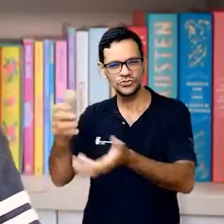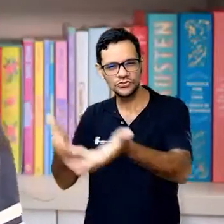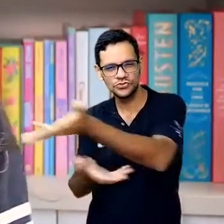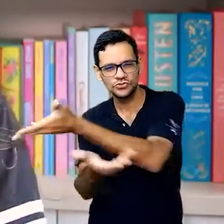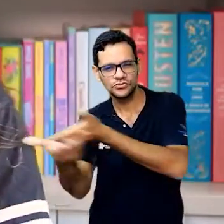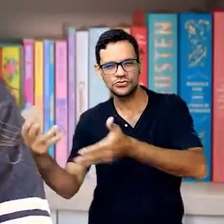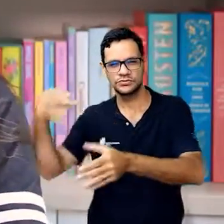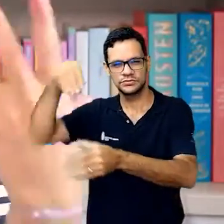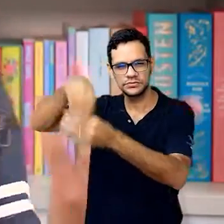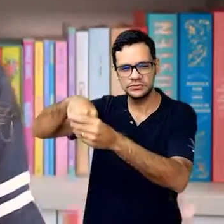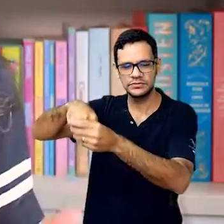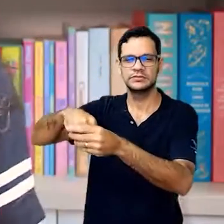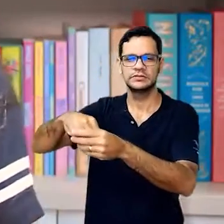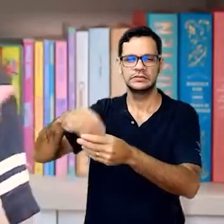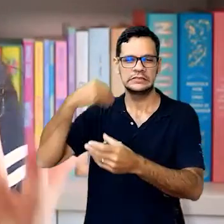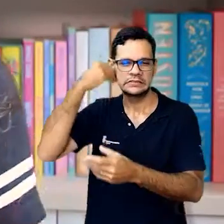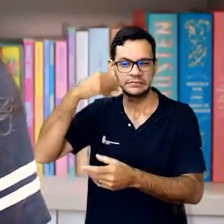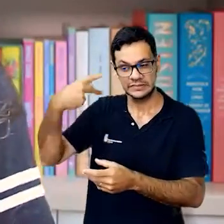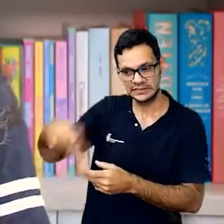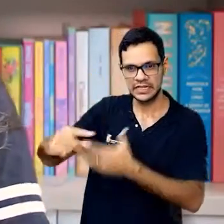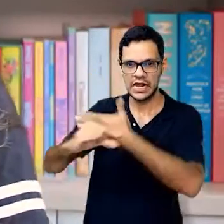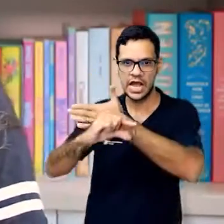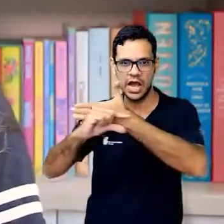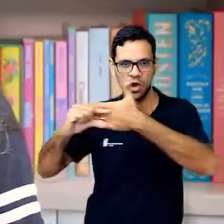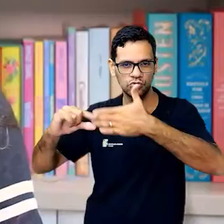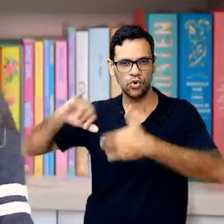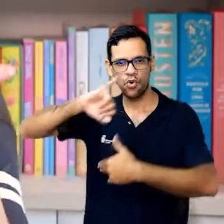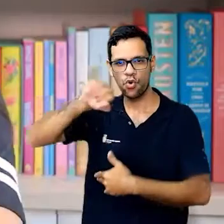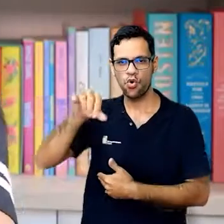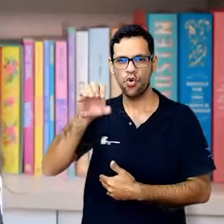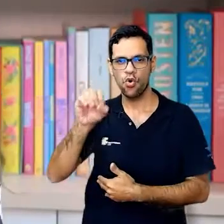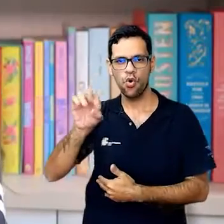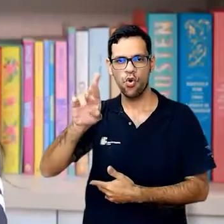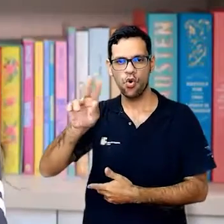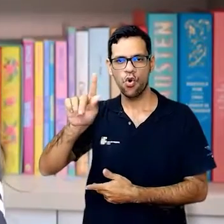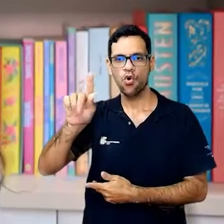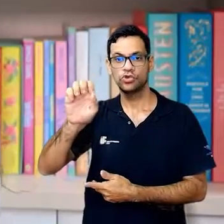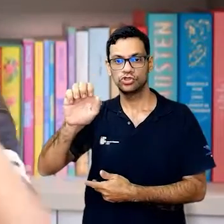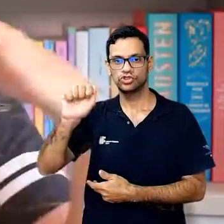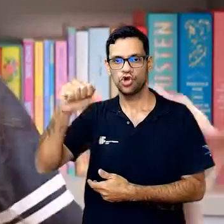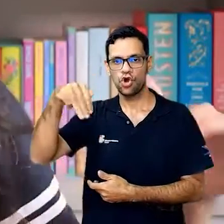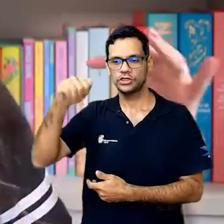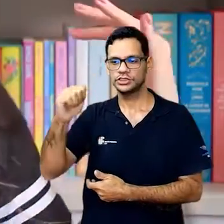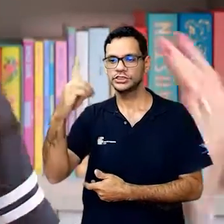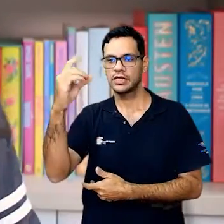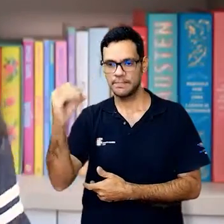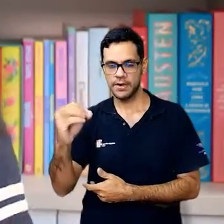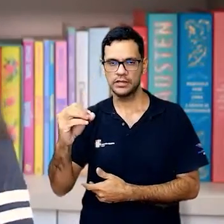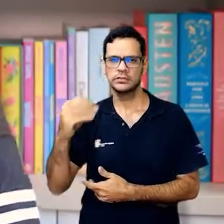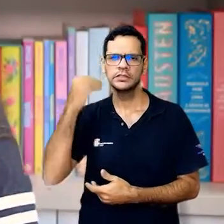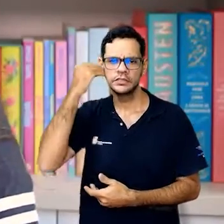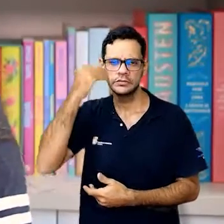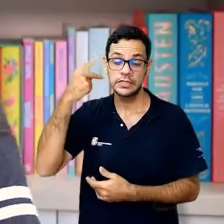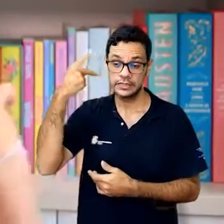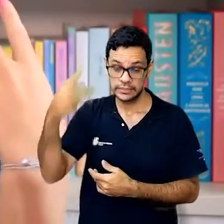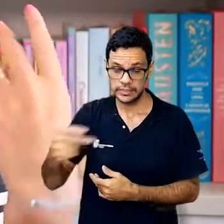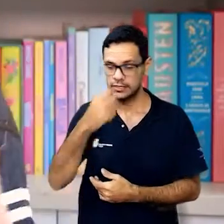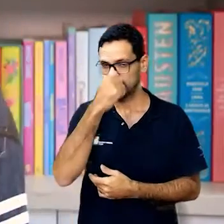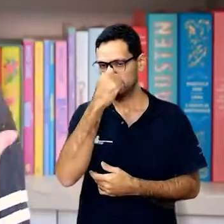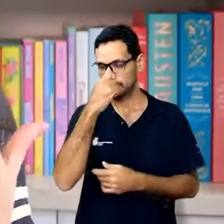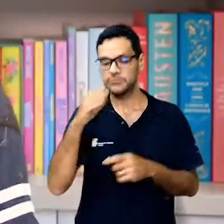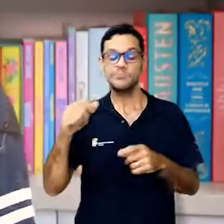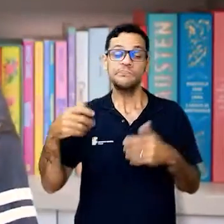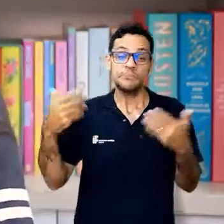meio a essas pessoas, né, conviver, enfim, eu vejo que a história de vida do próprio autor tem muito a ver com os livros que ele escreve, sabe? Toda